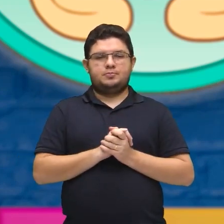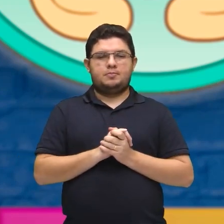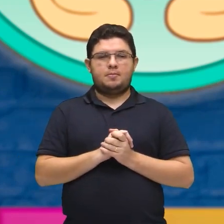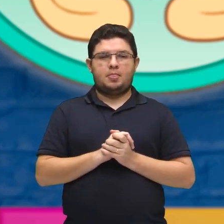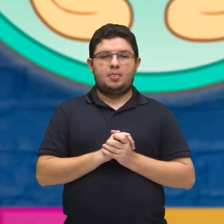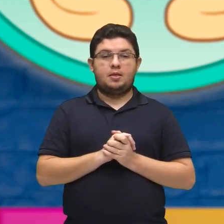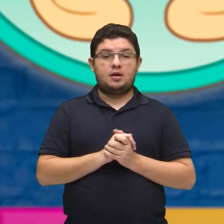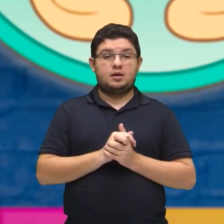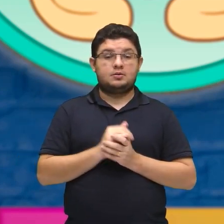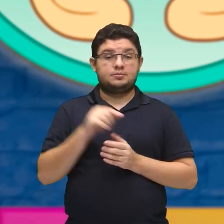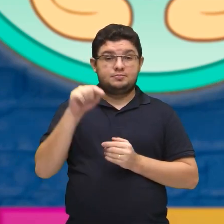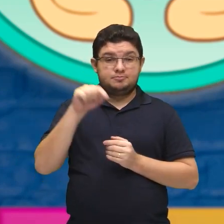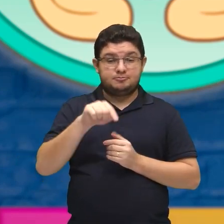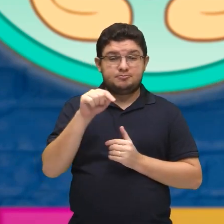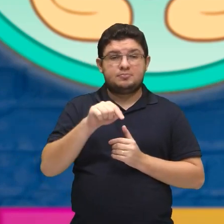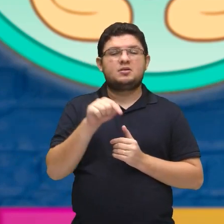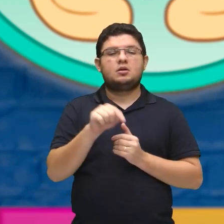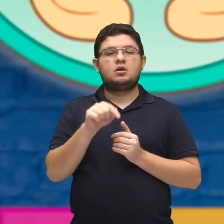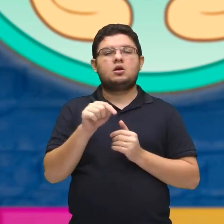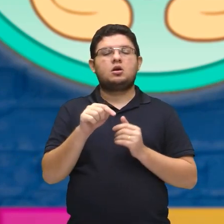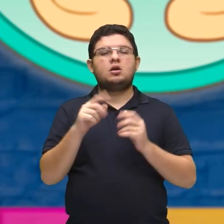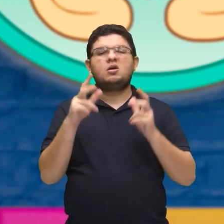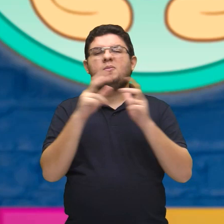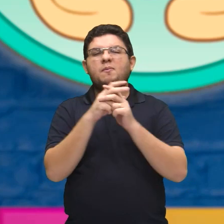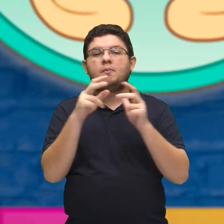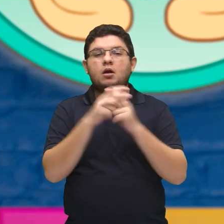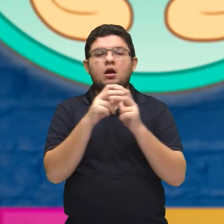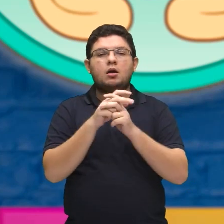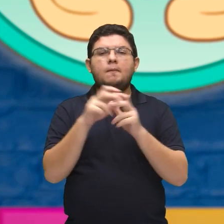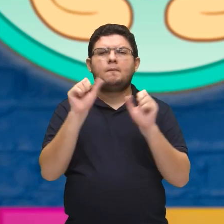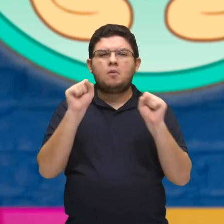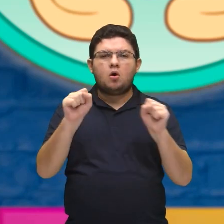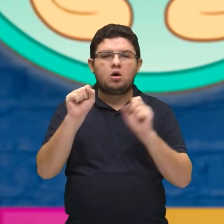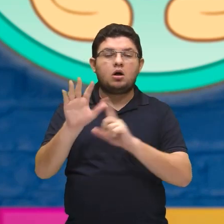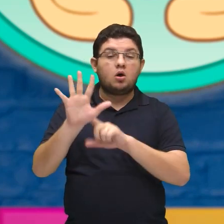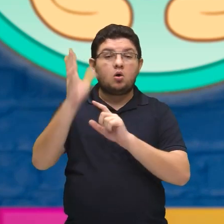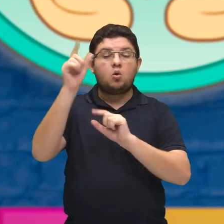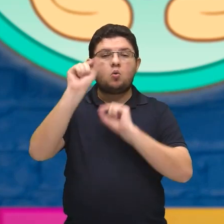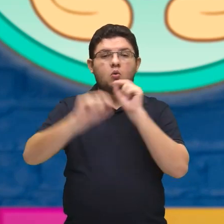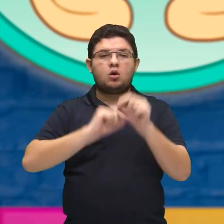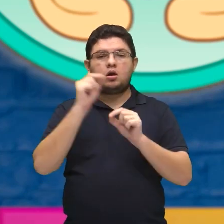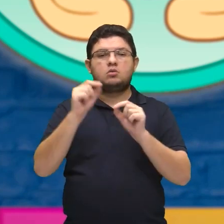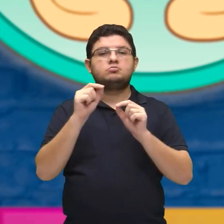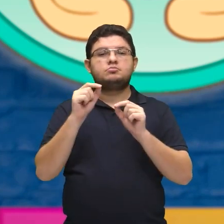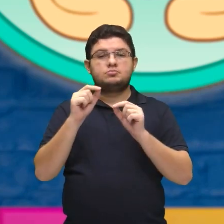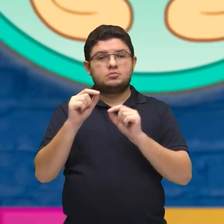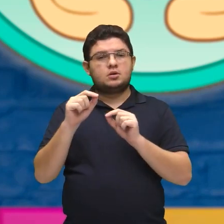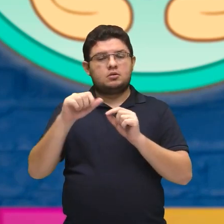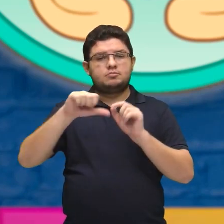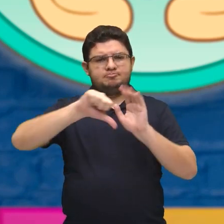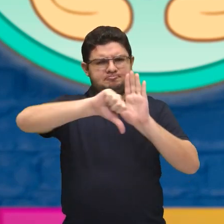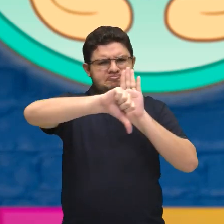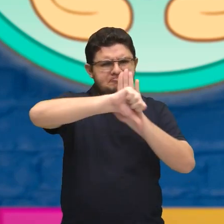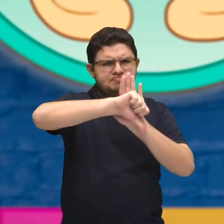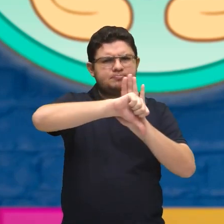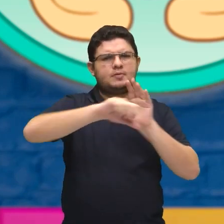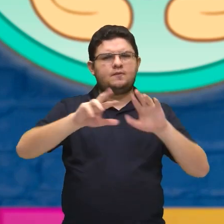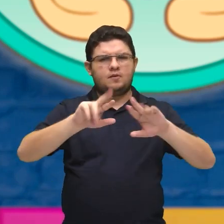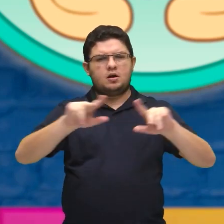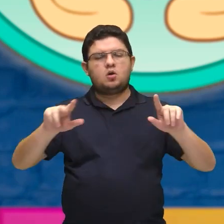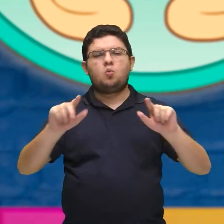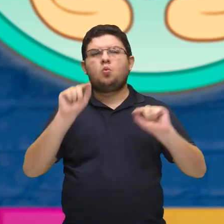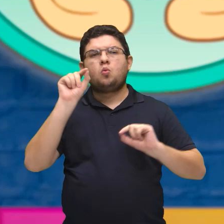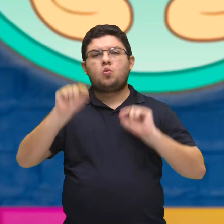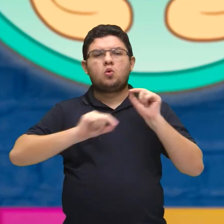Nesse ambiente de envolvimento de brigas, pode ter o quê? A criminalidade, como destruindo